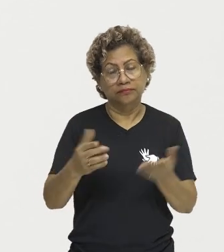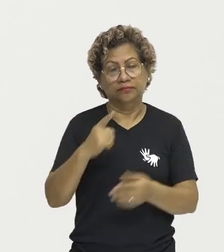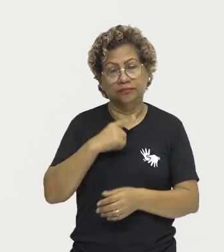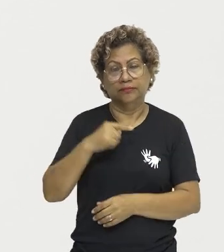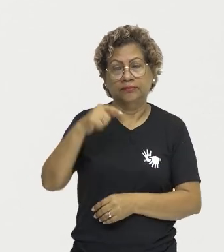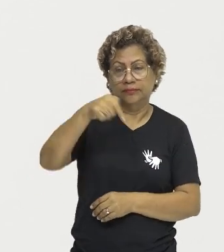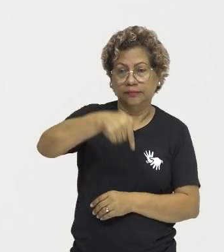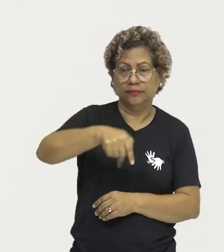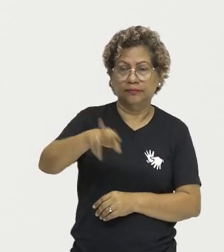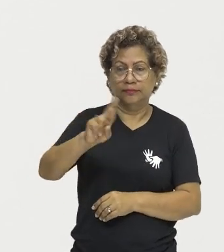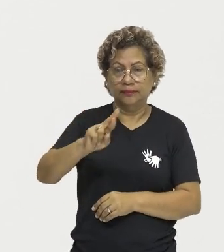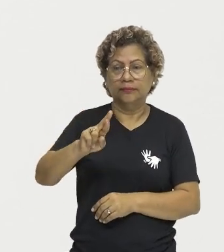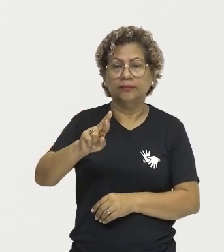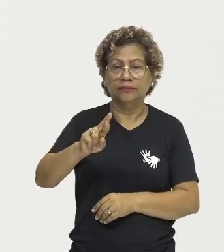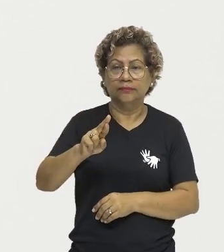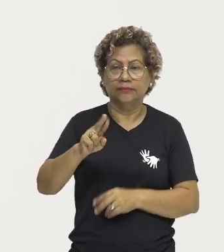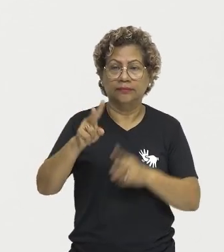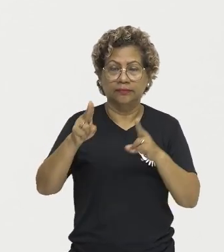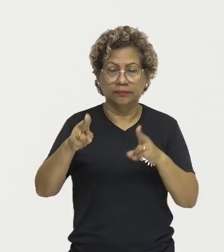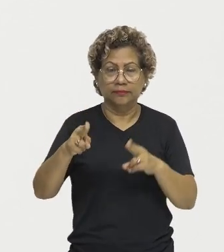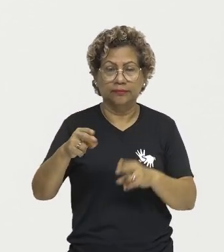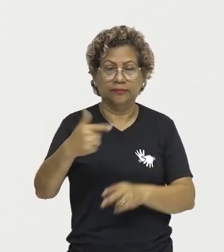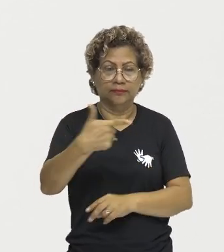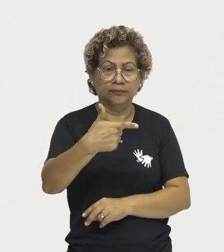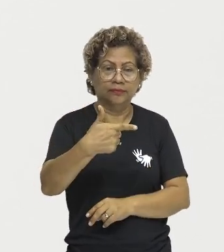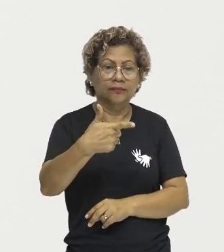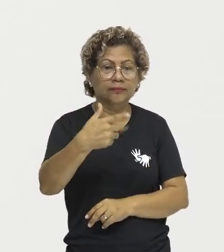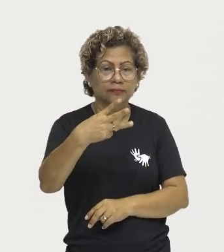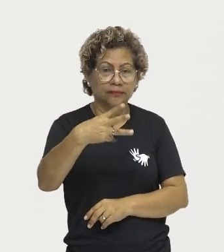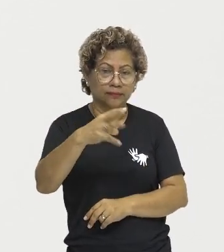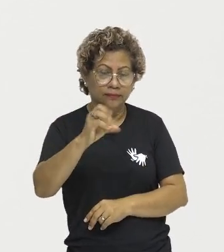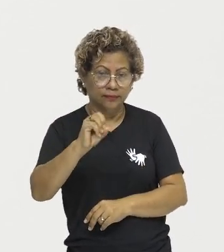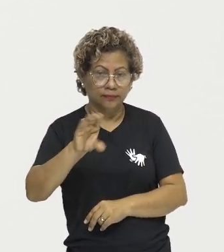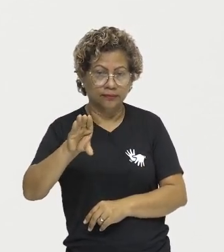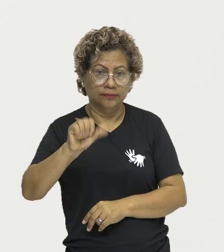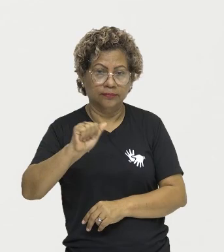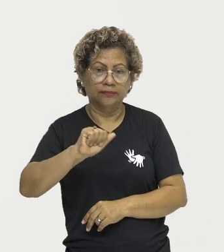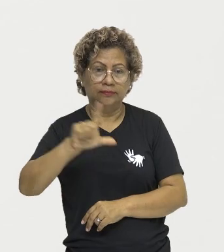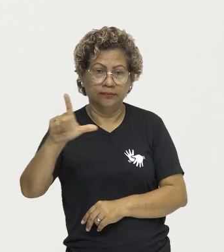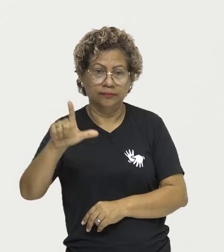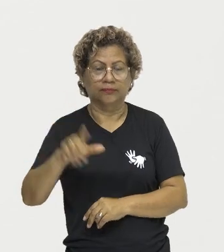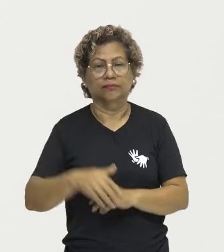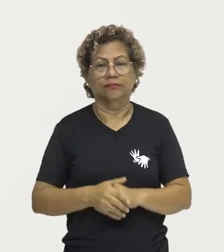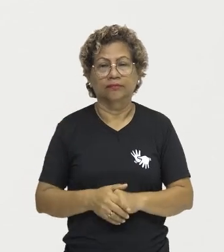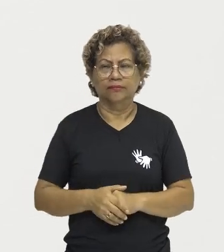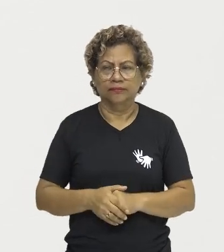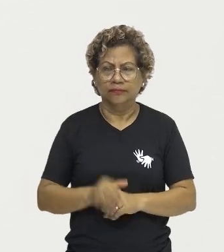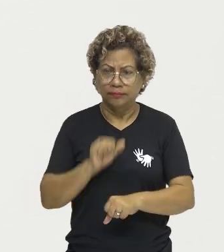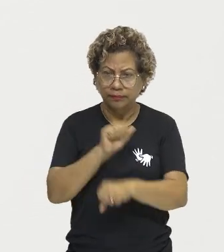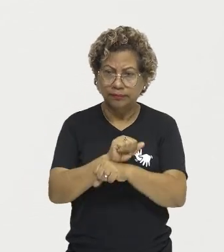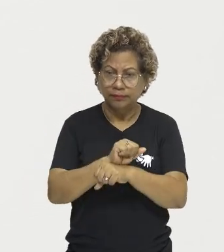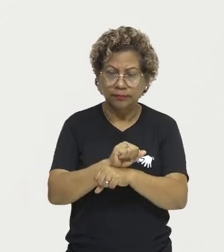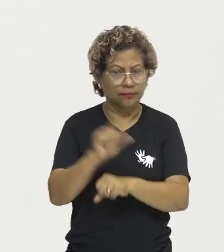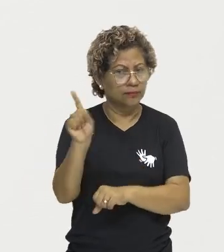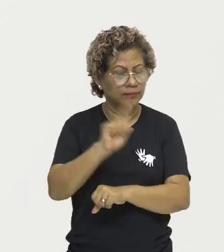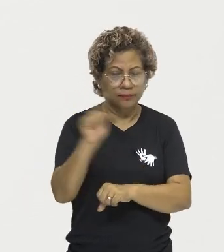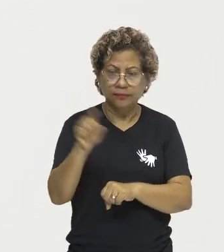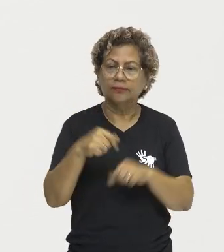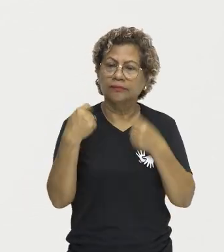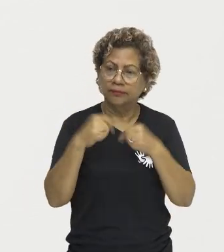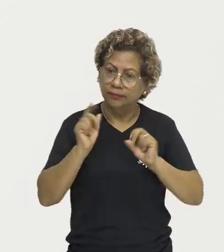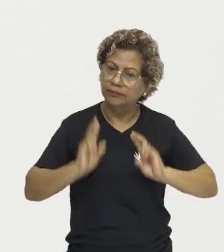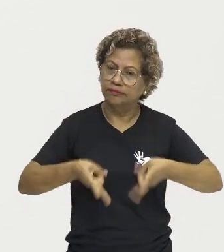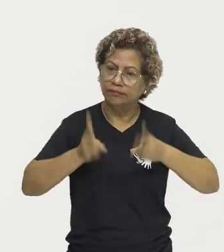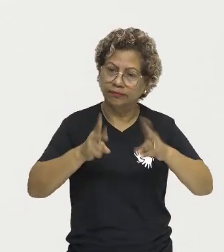não, porque eu quero é a capacidade térmica. Vejam, você tem aqui a